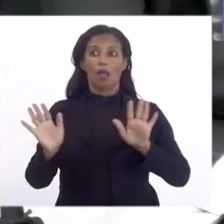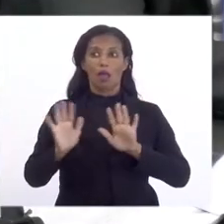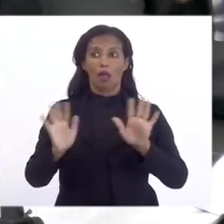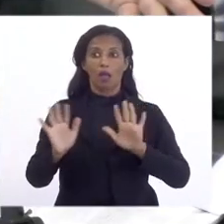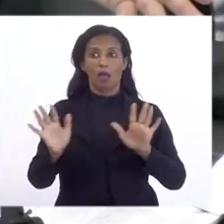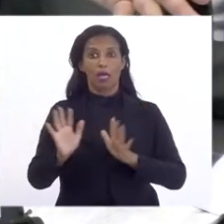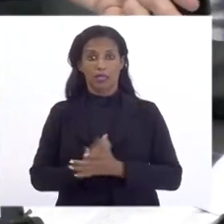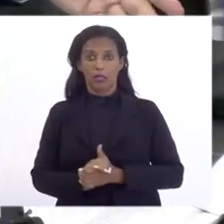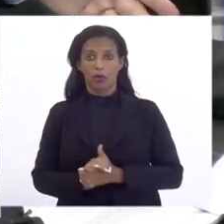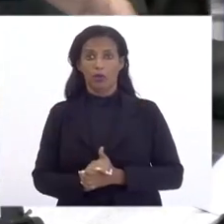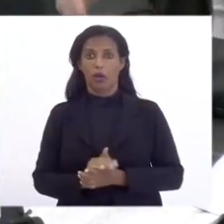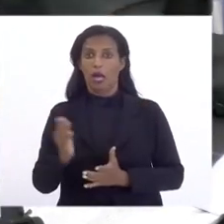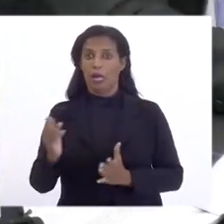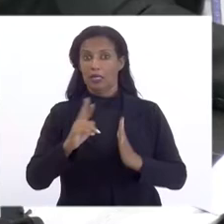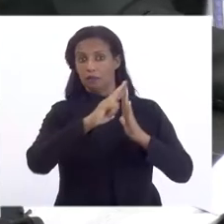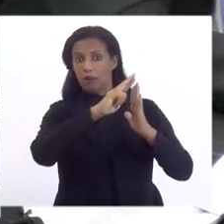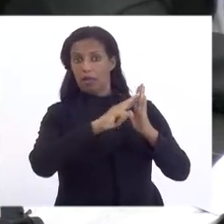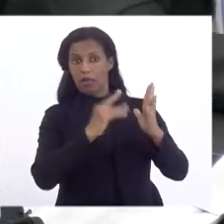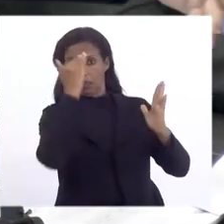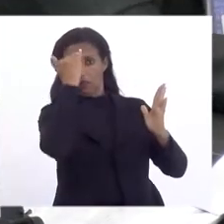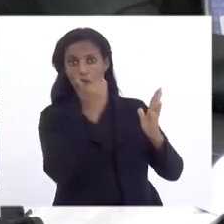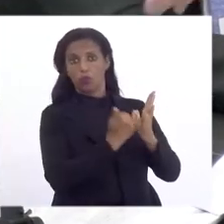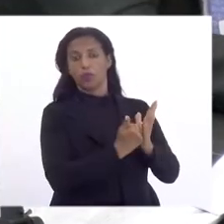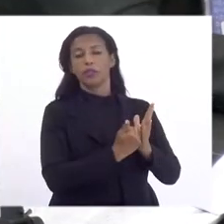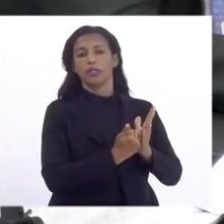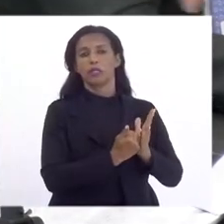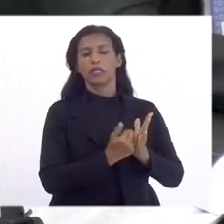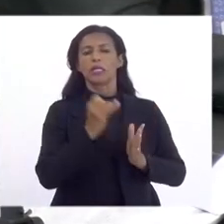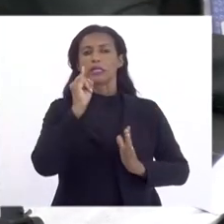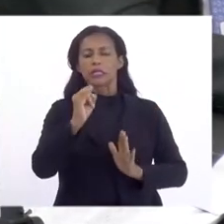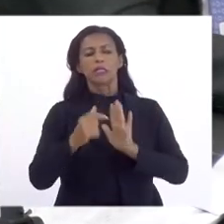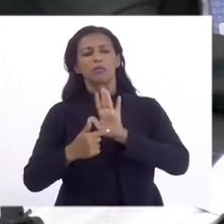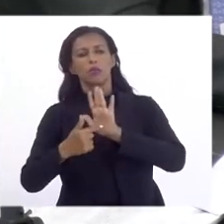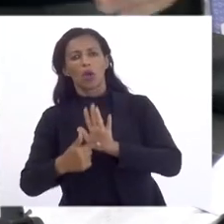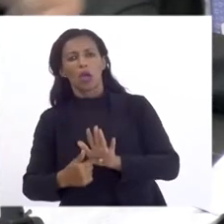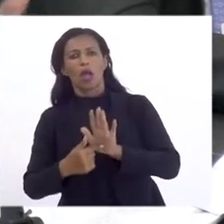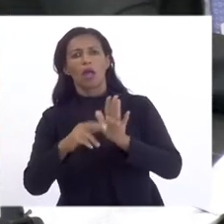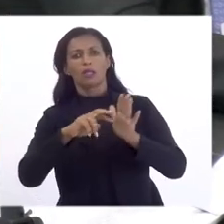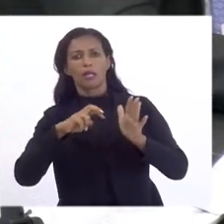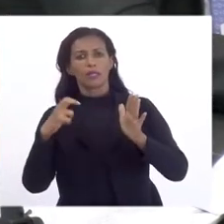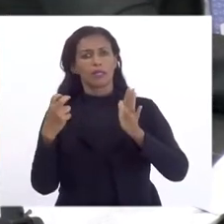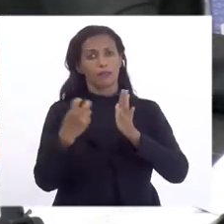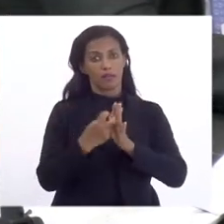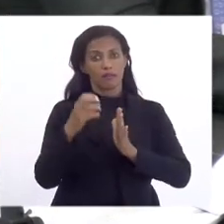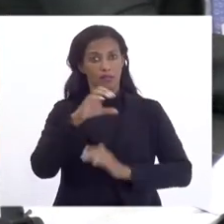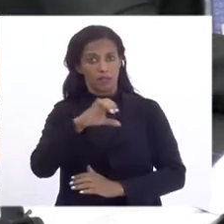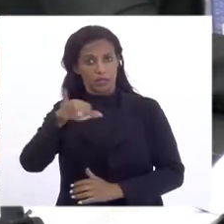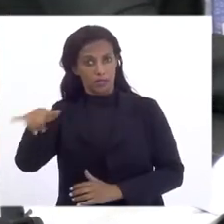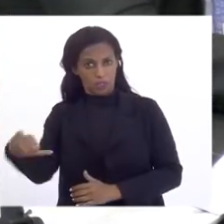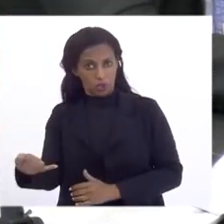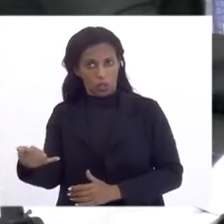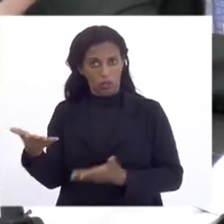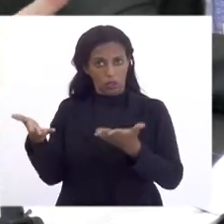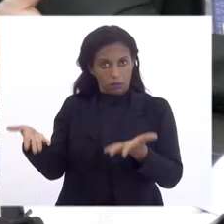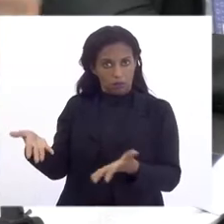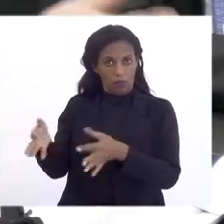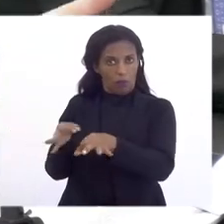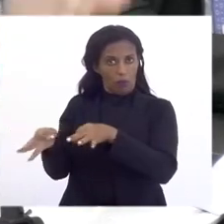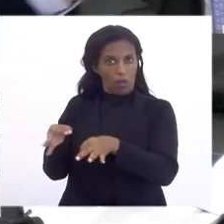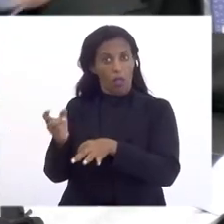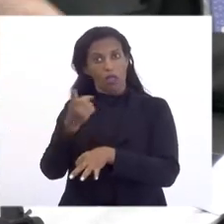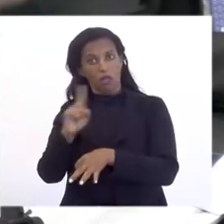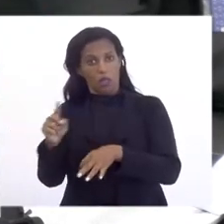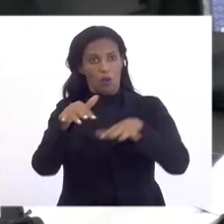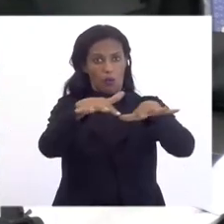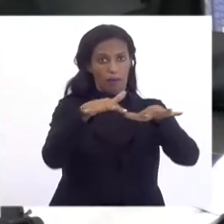Aí criamos uma norma. Se uma vez apresentadas as emendas, será a CCJ que deliberará sobre elas? Não, é o